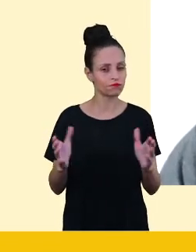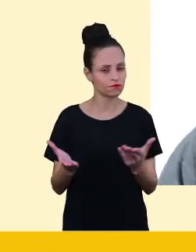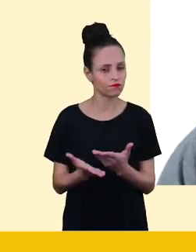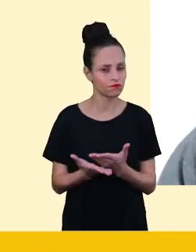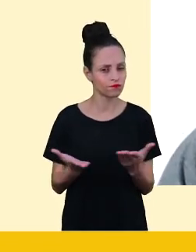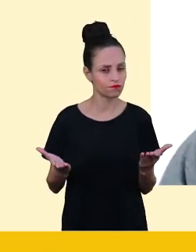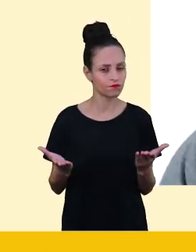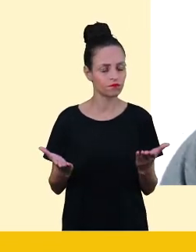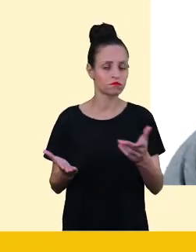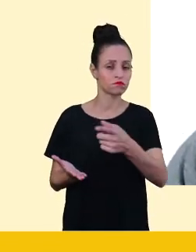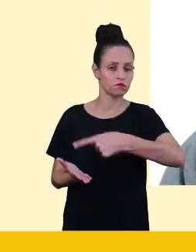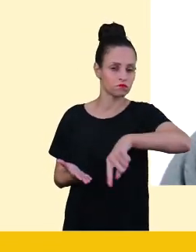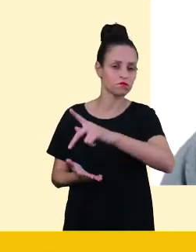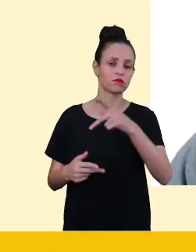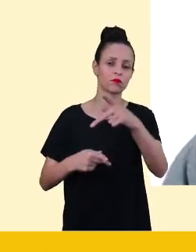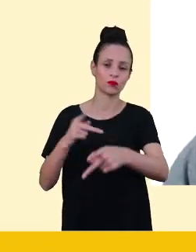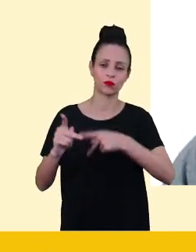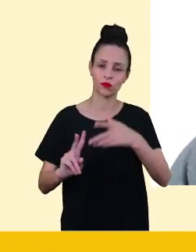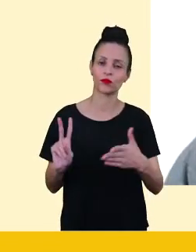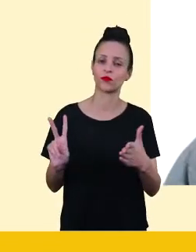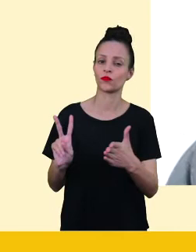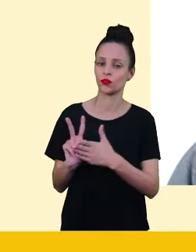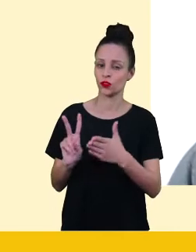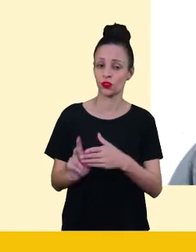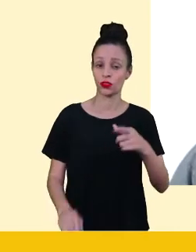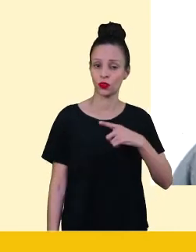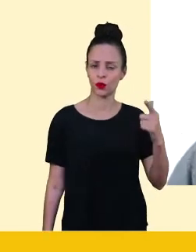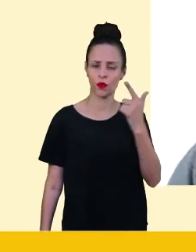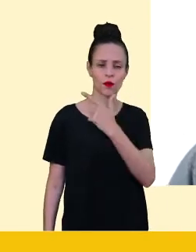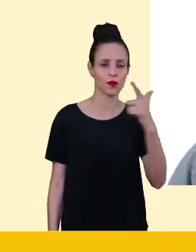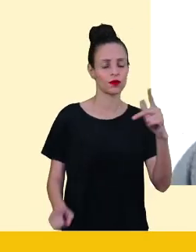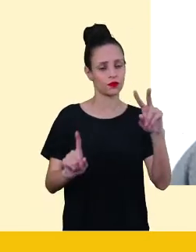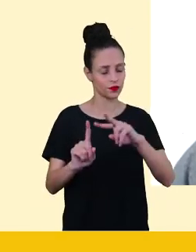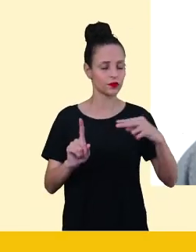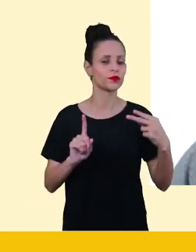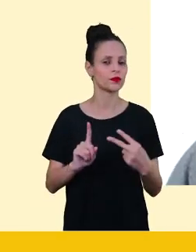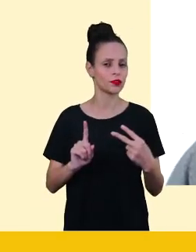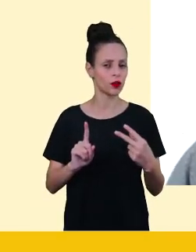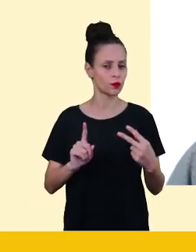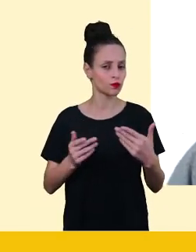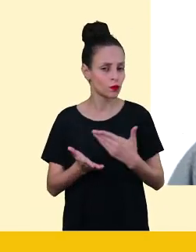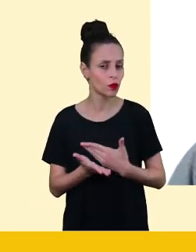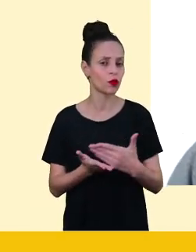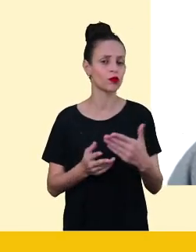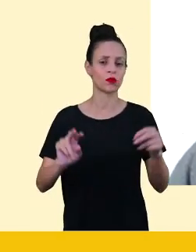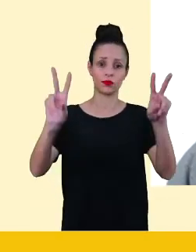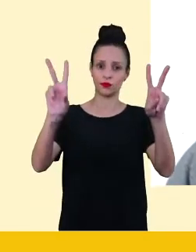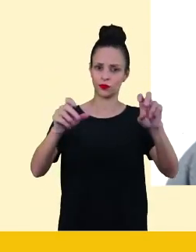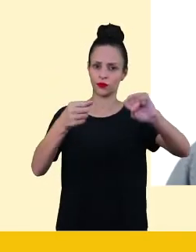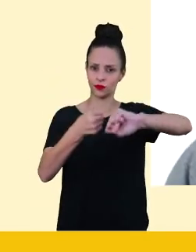os povos indígenas assim, já tem uma outra visão, né? Quando começou a questão da